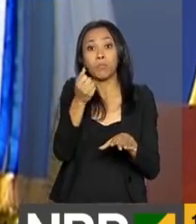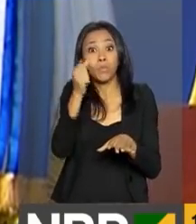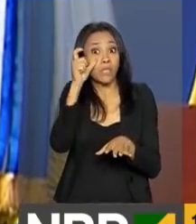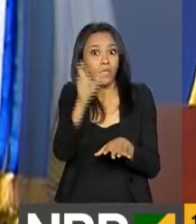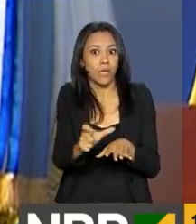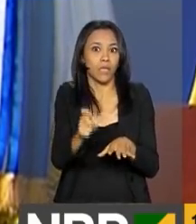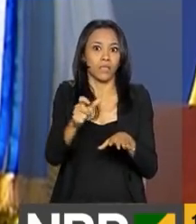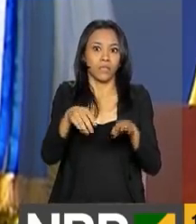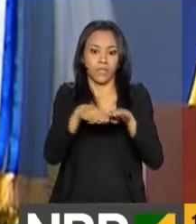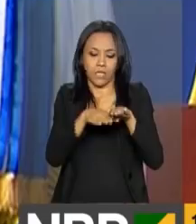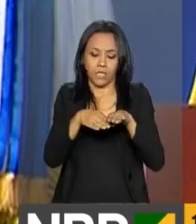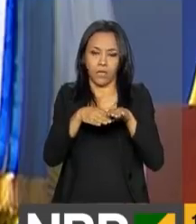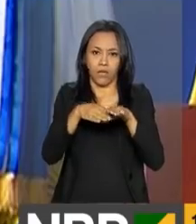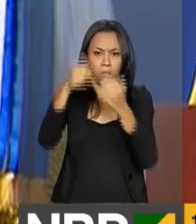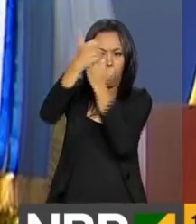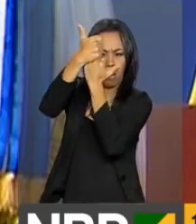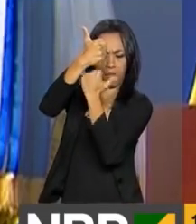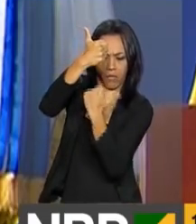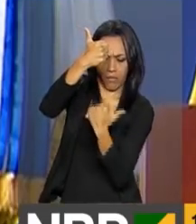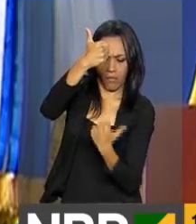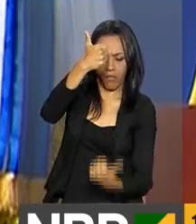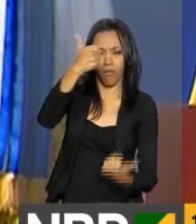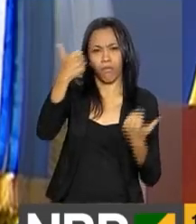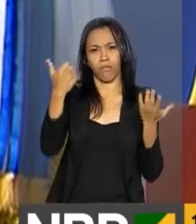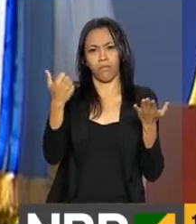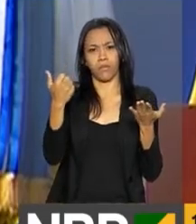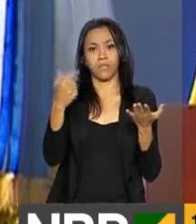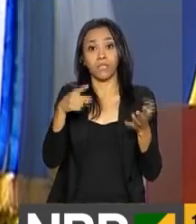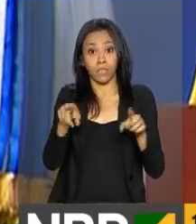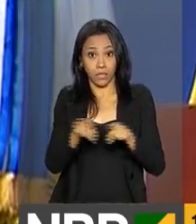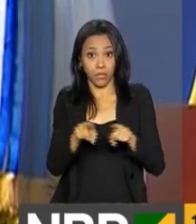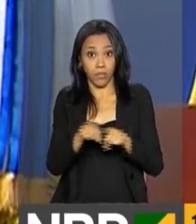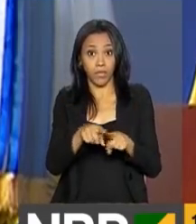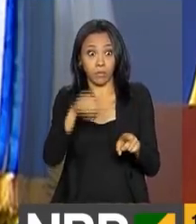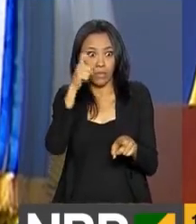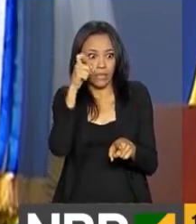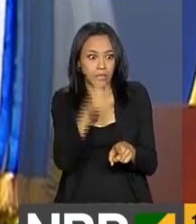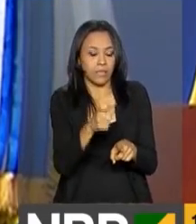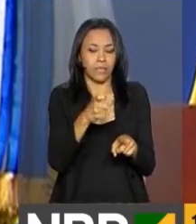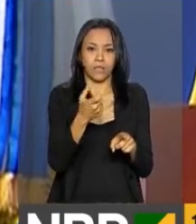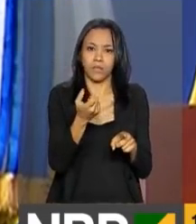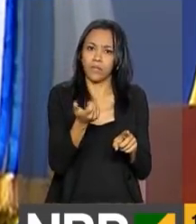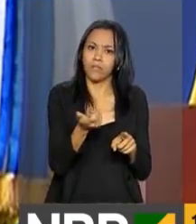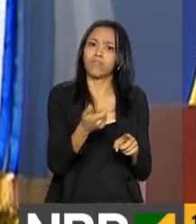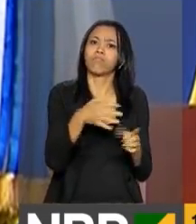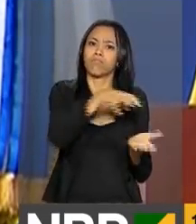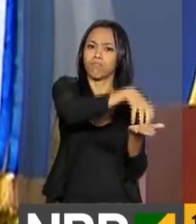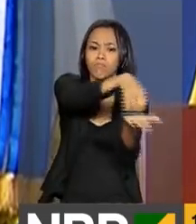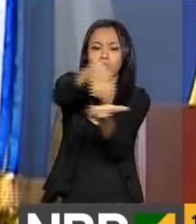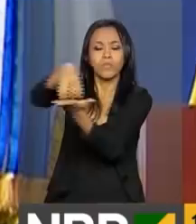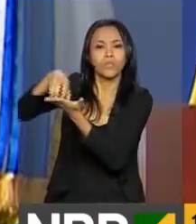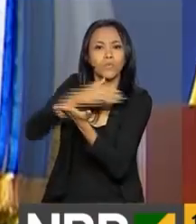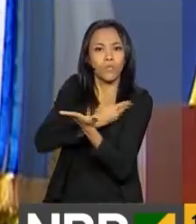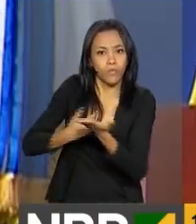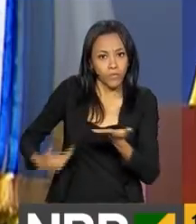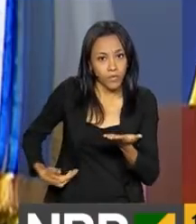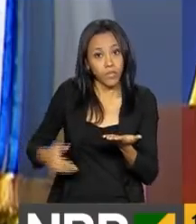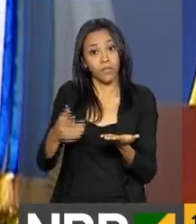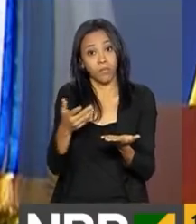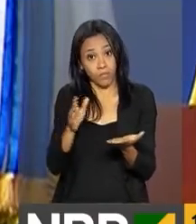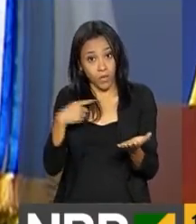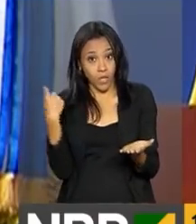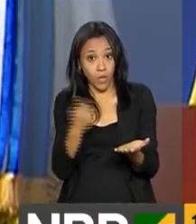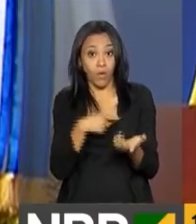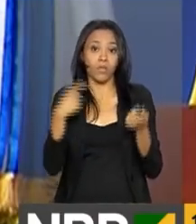né? Nós não temos muito apreço pelas instituições. Não são poucas as vezes que eu digo que nós